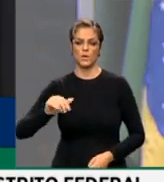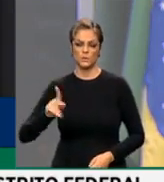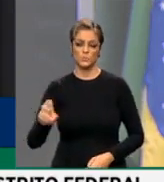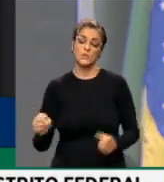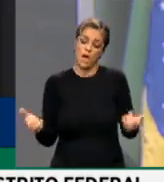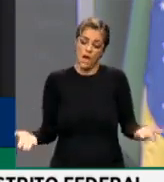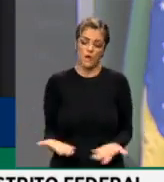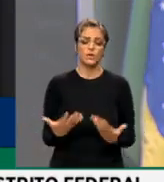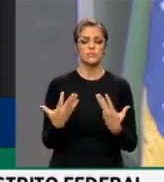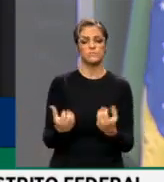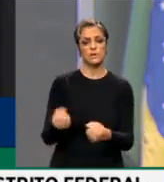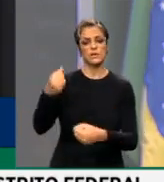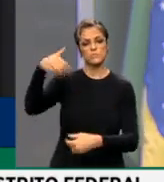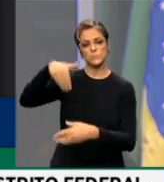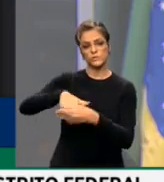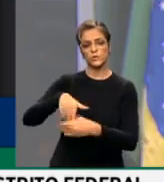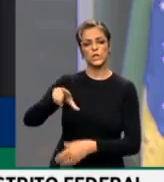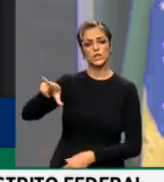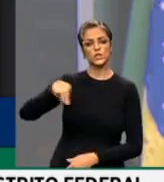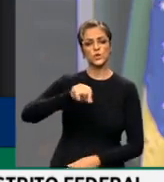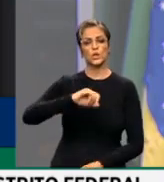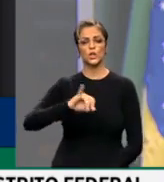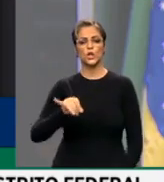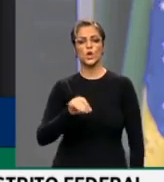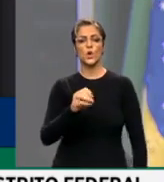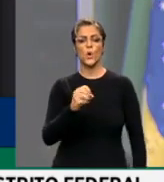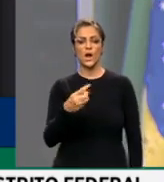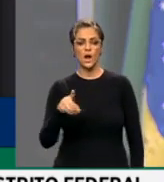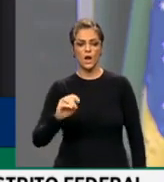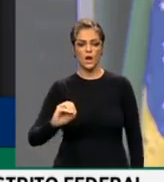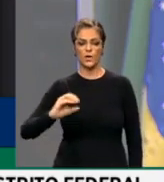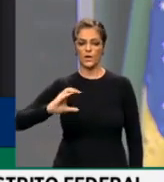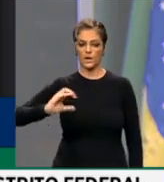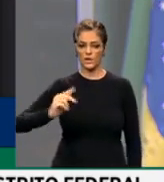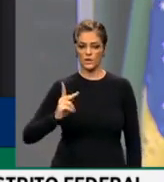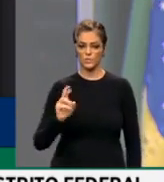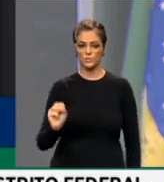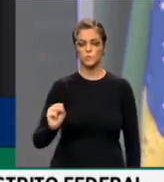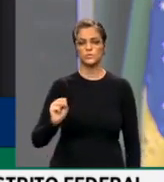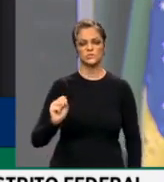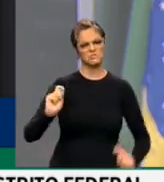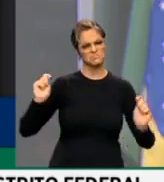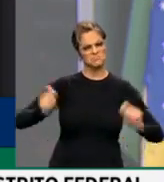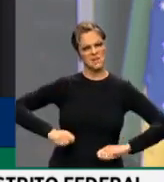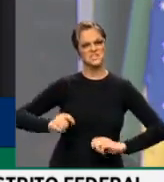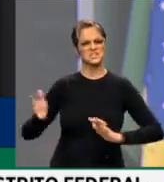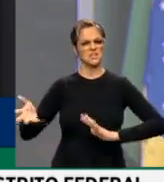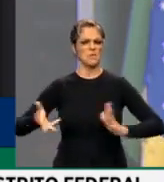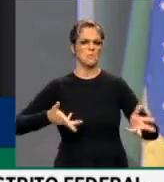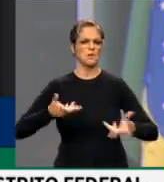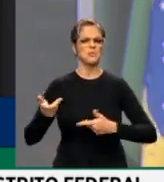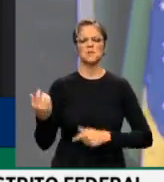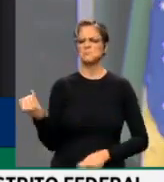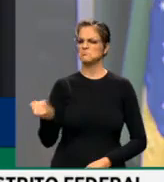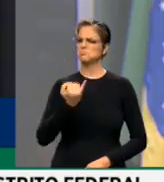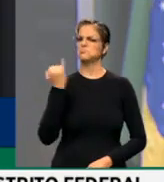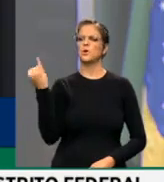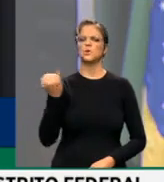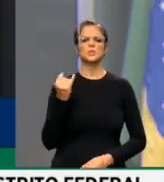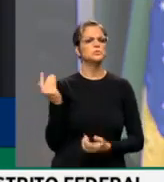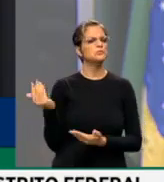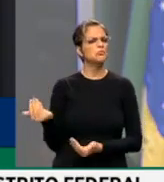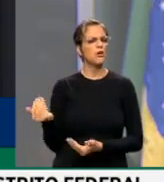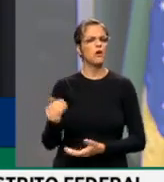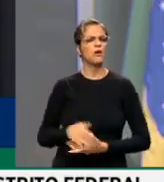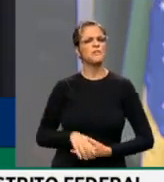eleger João Campos, um jovem de talento. Geraldo também disse algo que é muito marcante.